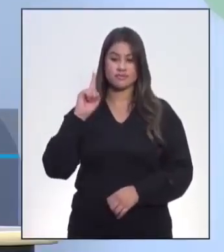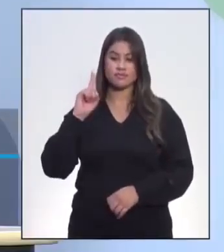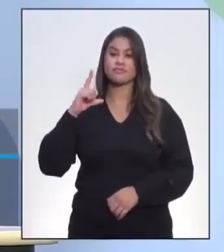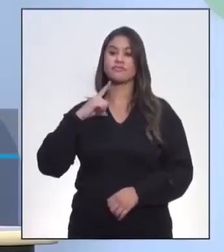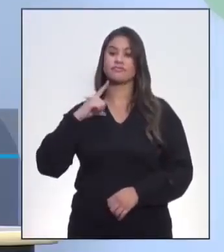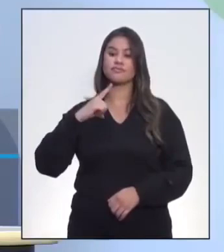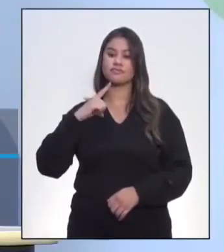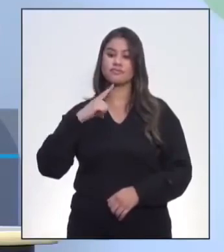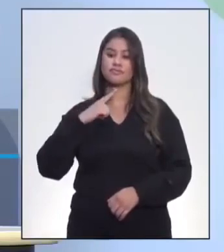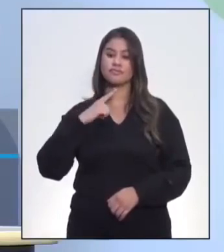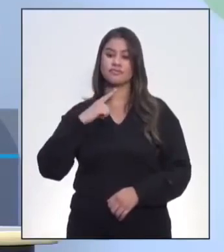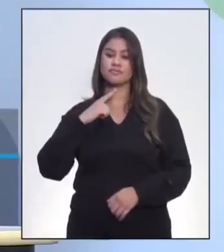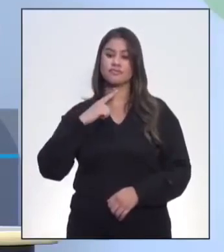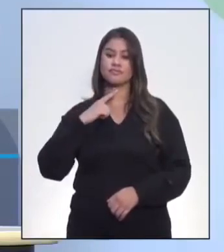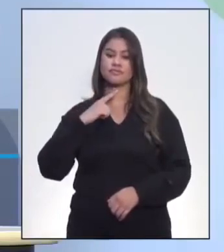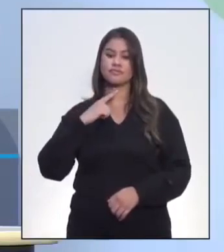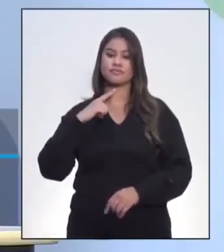questão